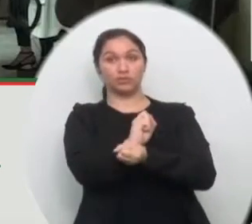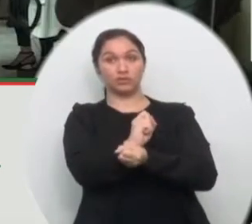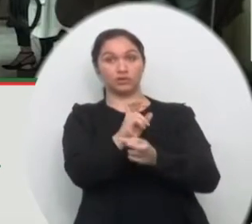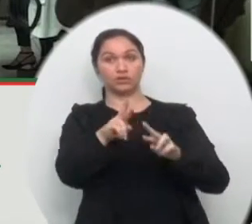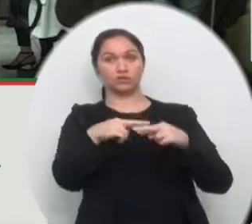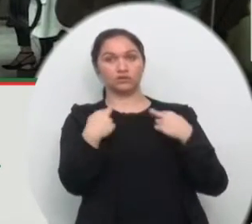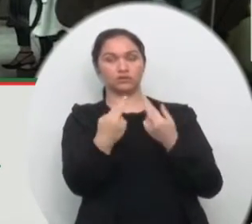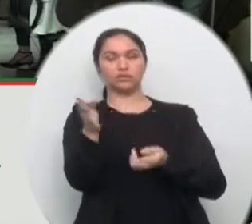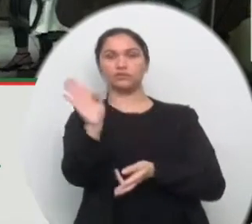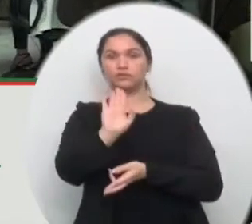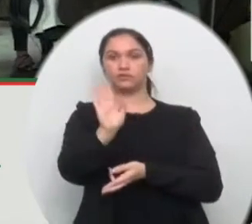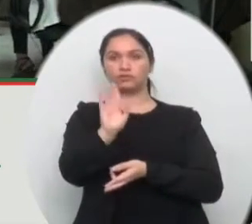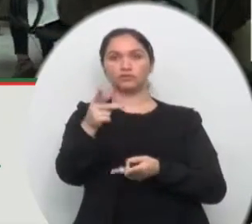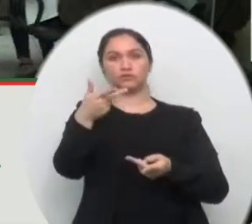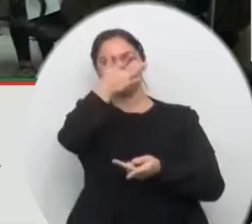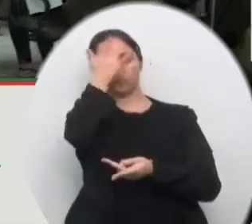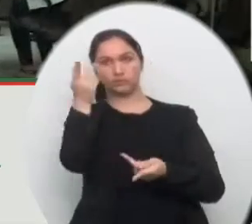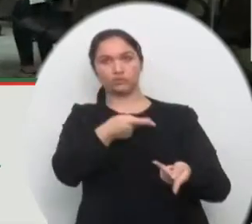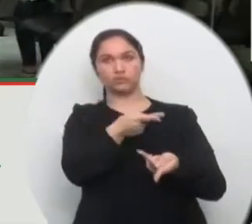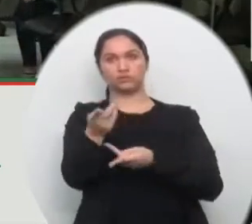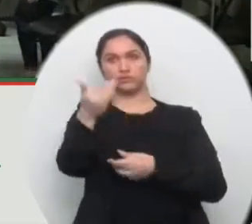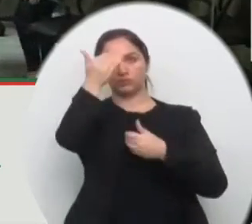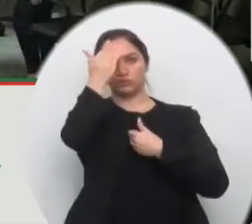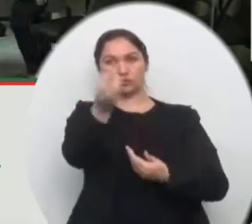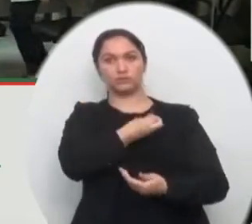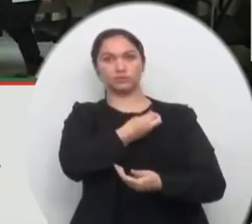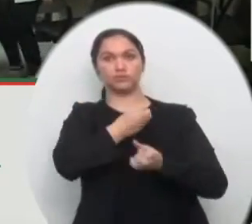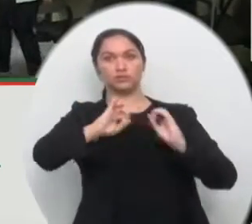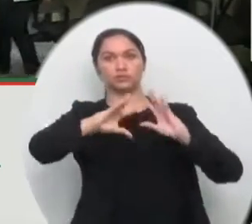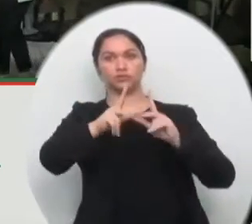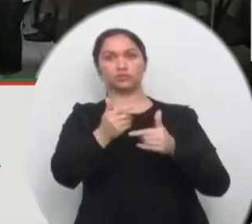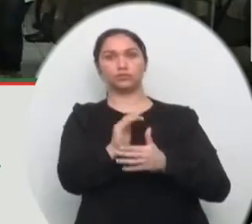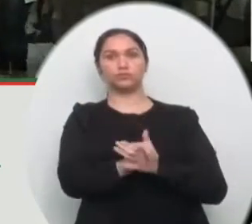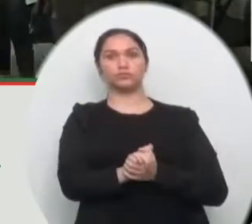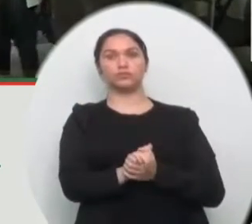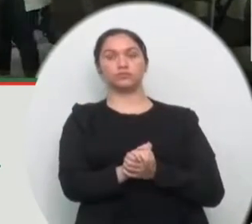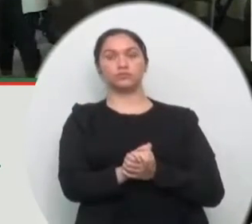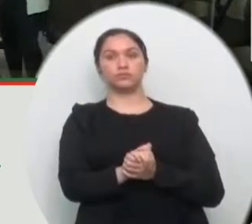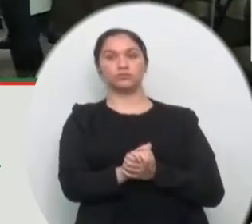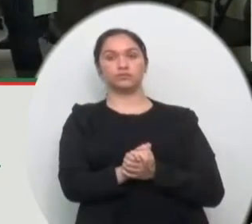para nos despedirmos dos convidados. Muito obrigado pela presença de todos.